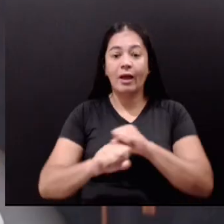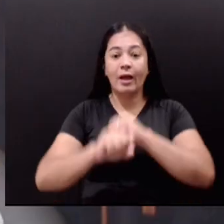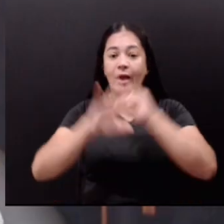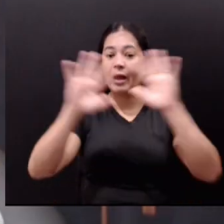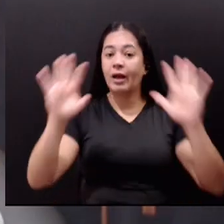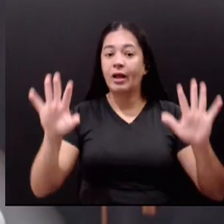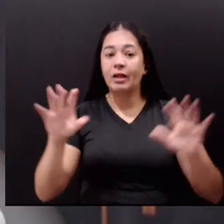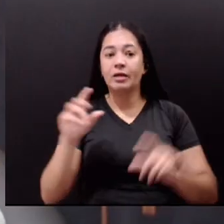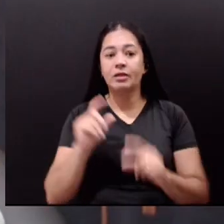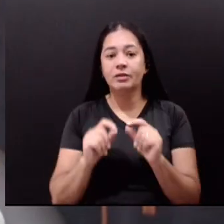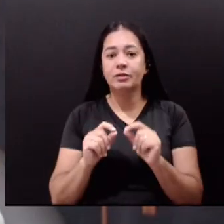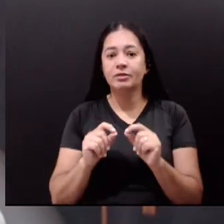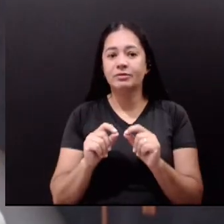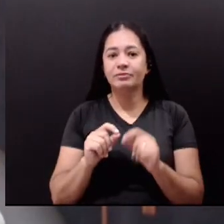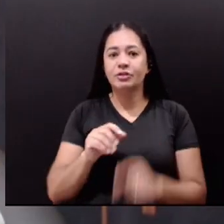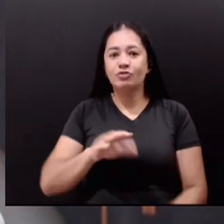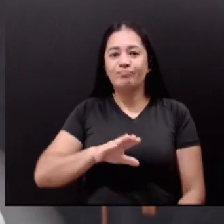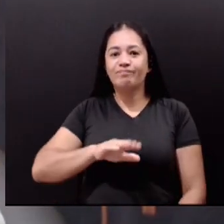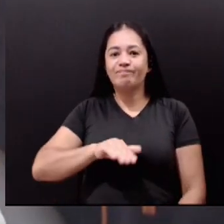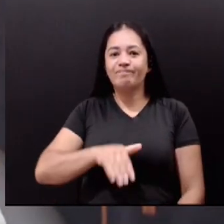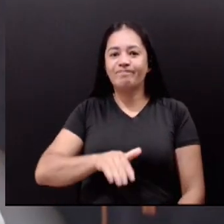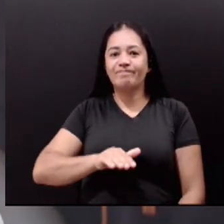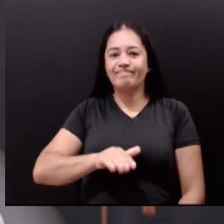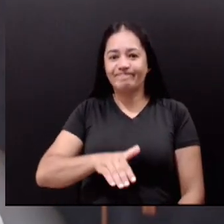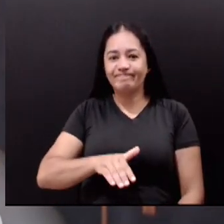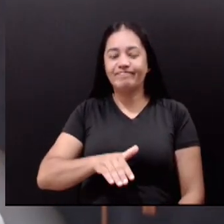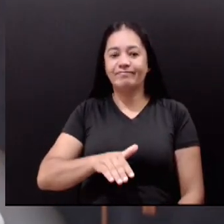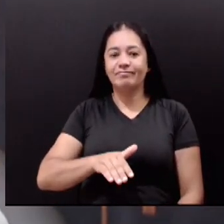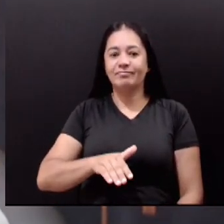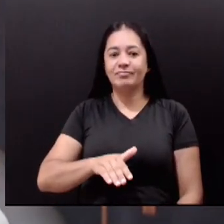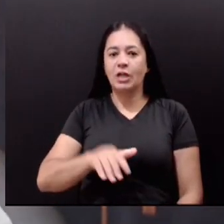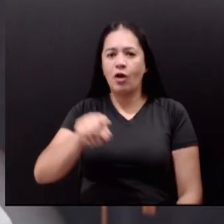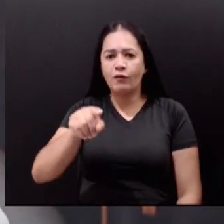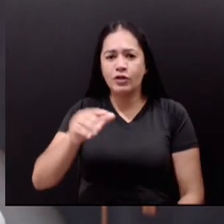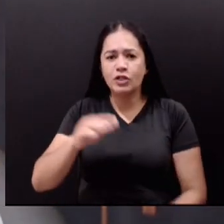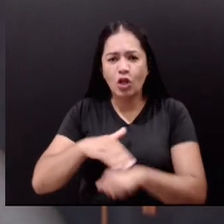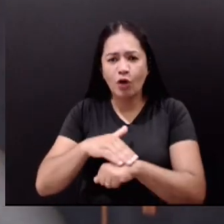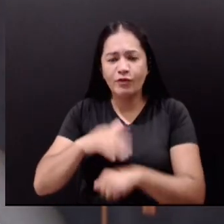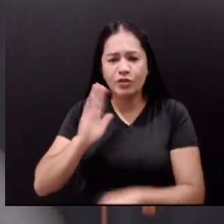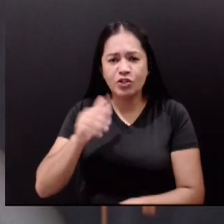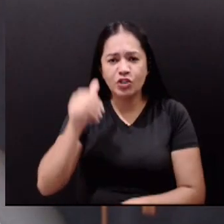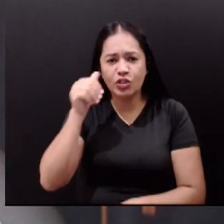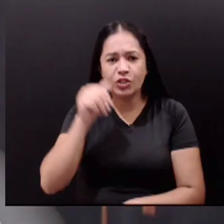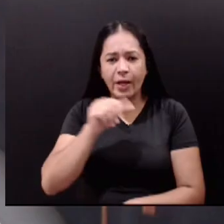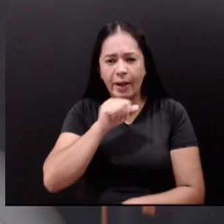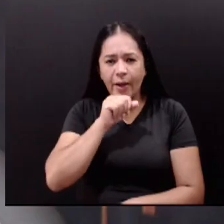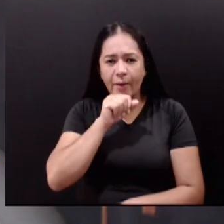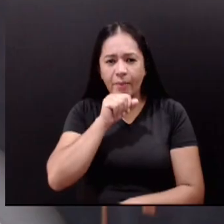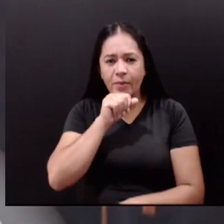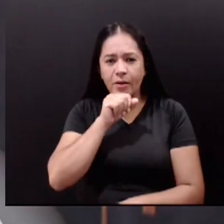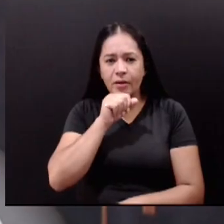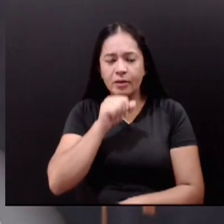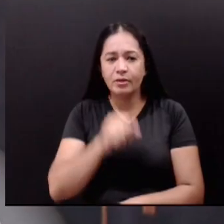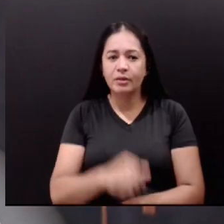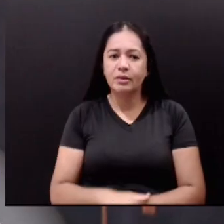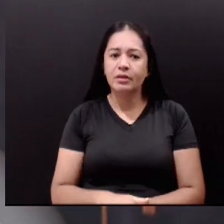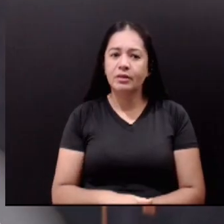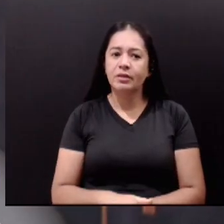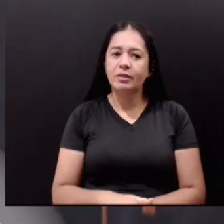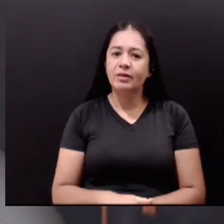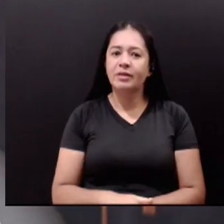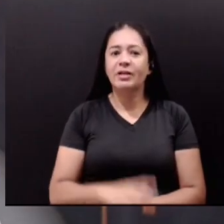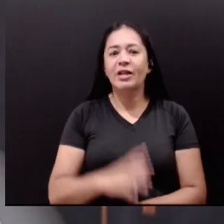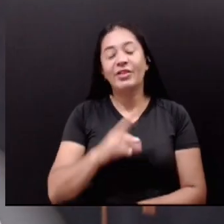pedofilia. Poxa vida. Eu falei: "Você conversou isso com a mamãe?". Mas não, óbvio que não coloquei isso pra Claro. criança, mas Uhum. falando assim: "Você é pequena, a criança